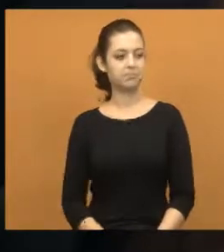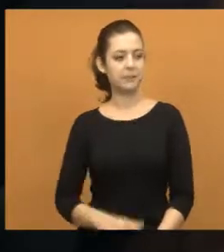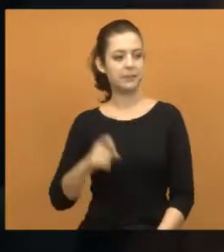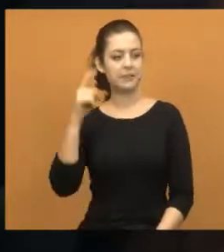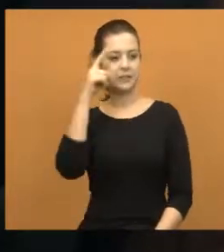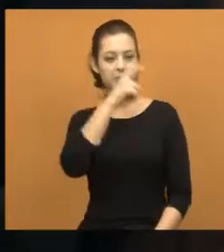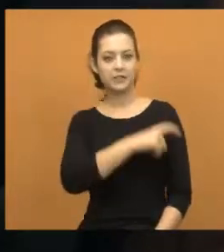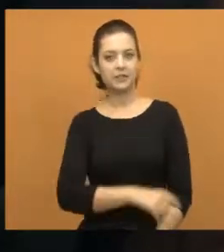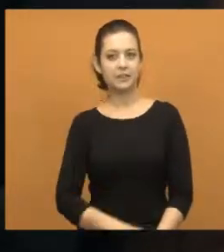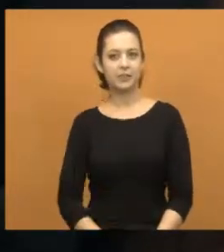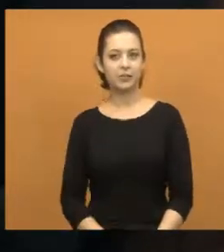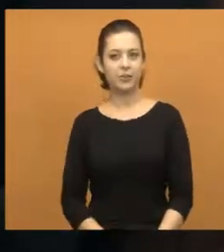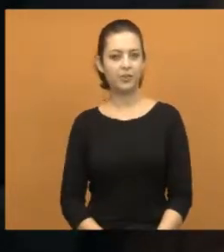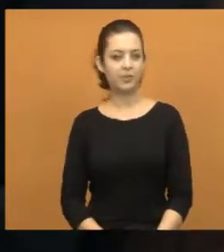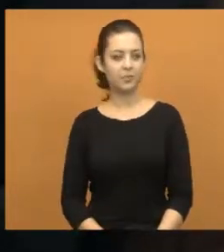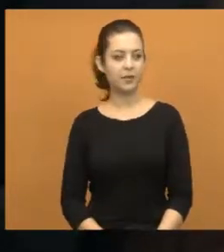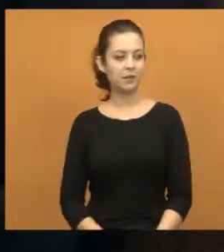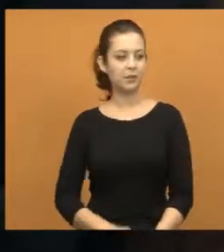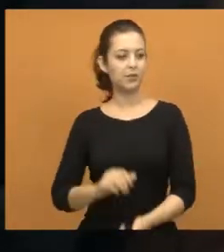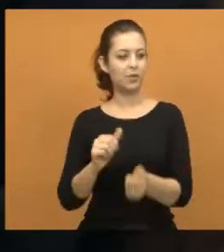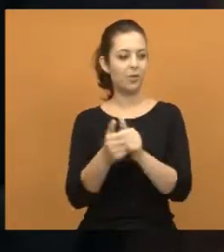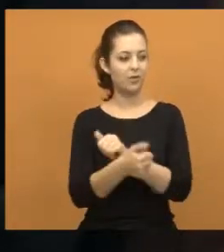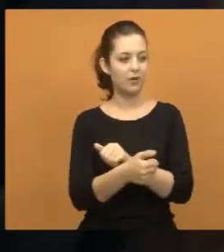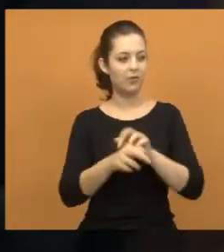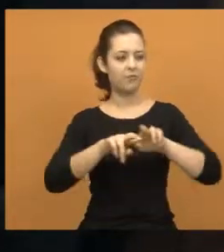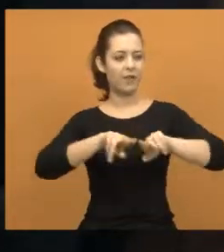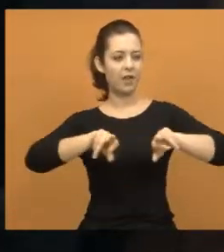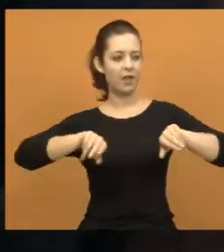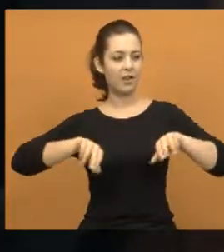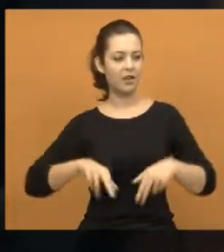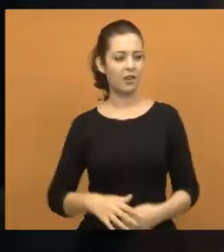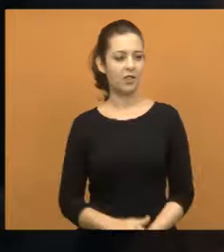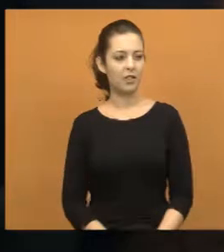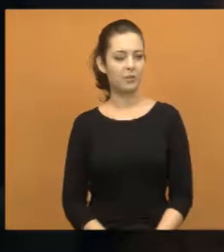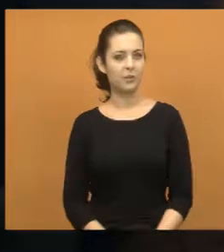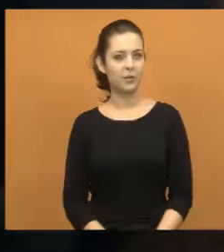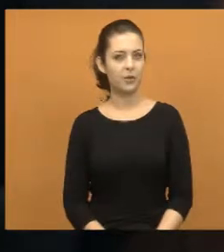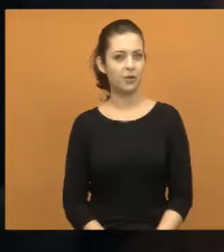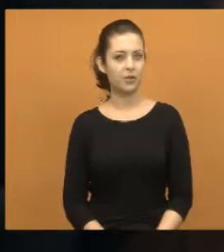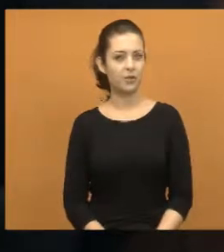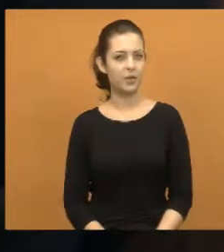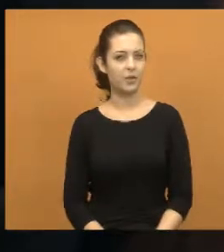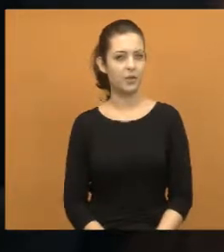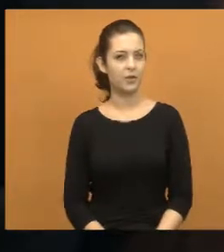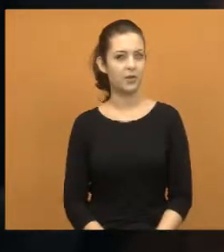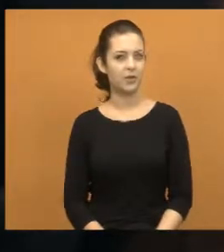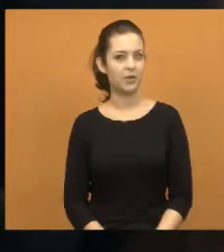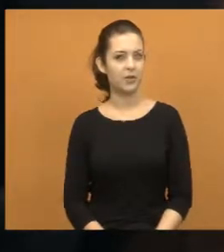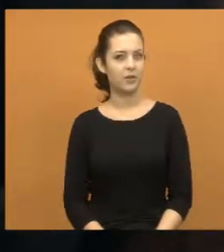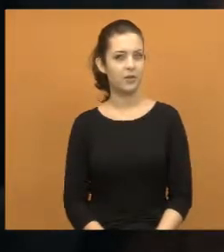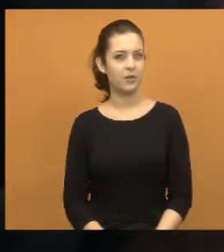adotar várias áreas de esporte. Só que até o momento nós não tínhamos lei para isso,